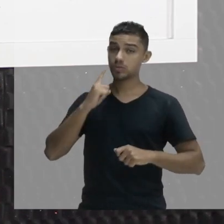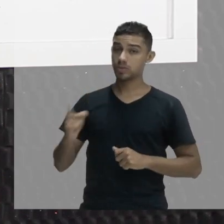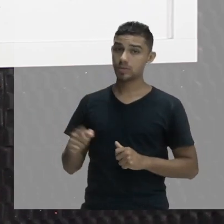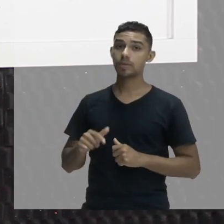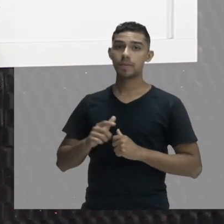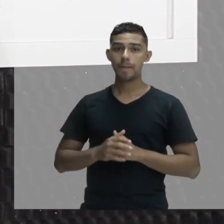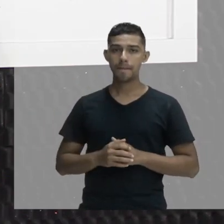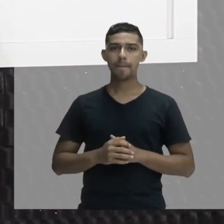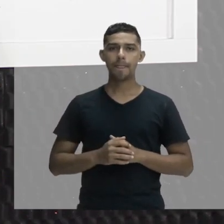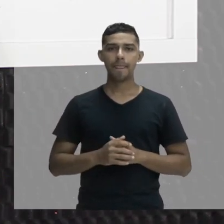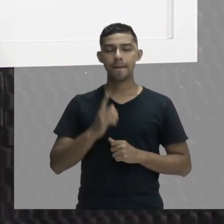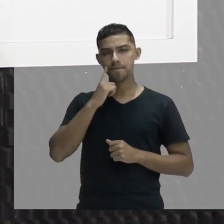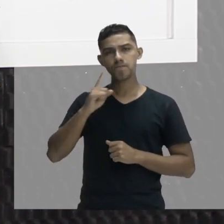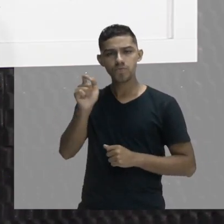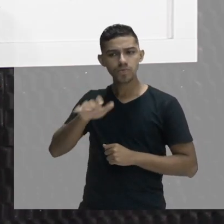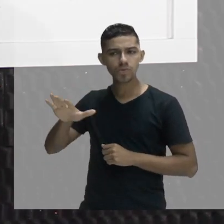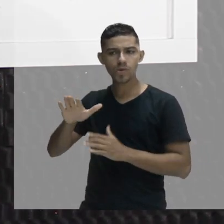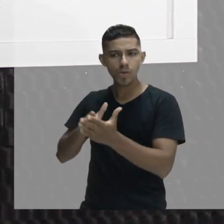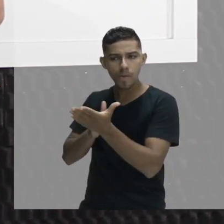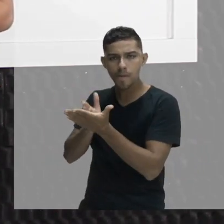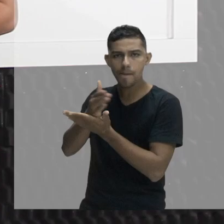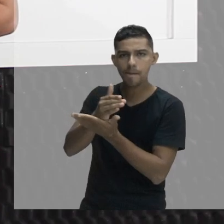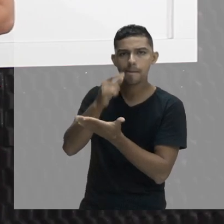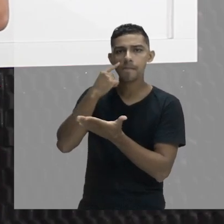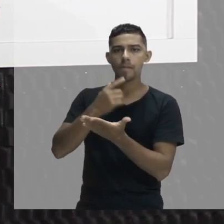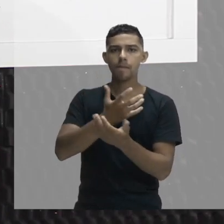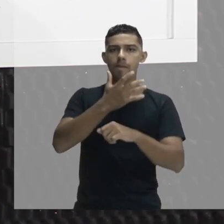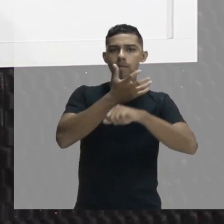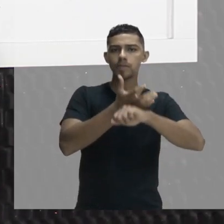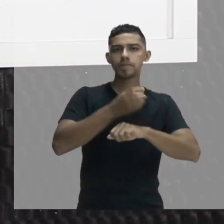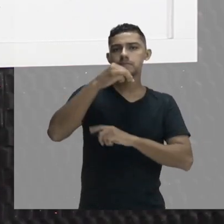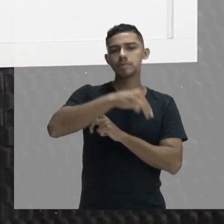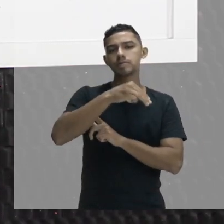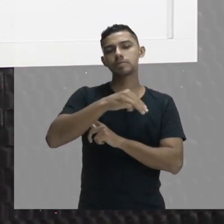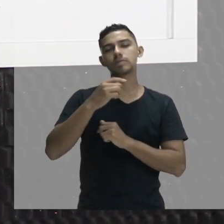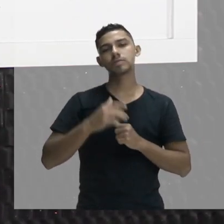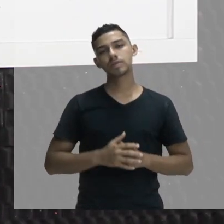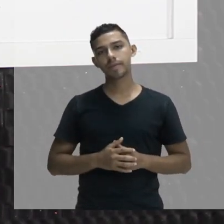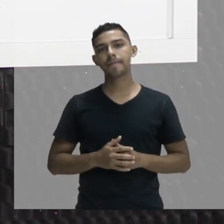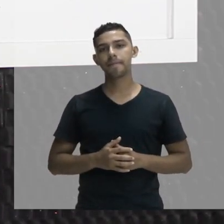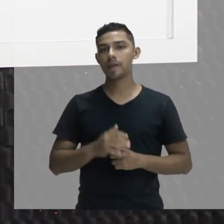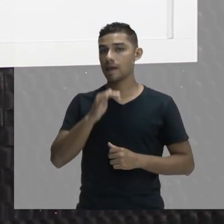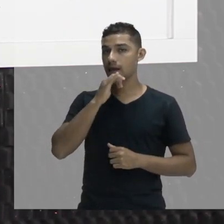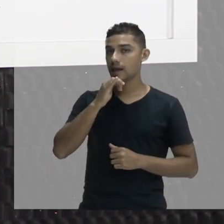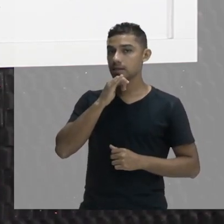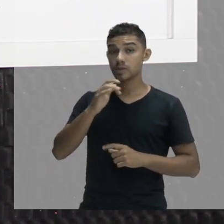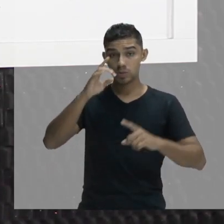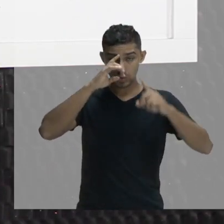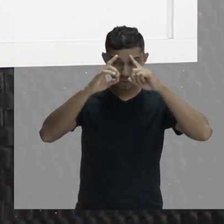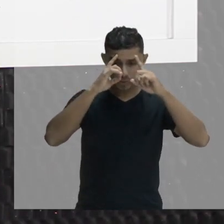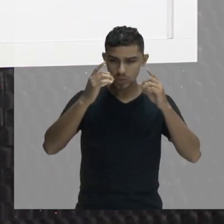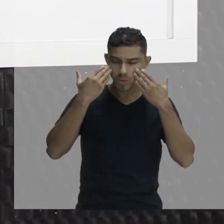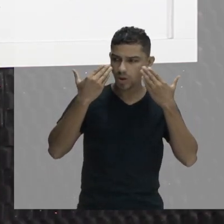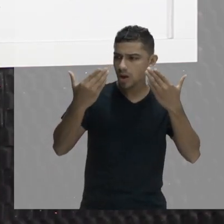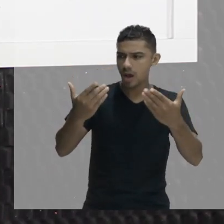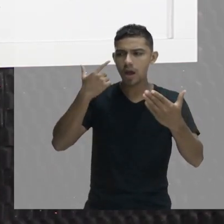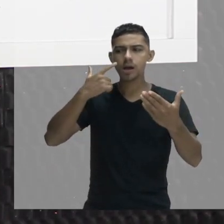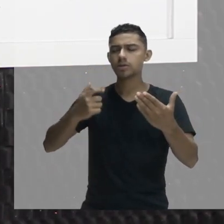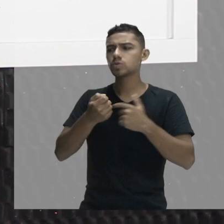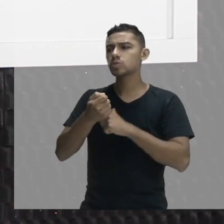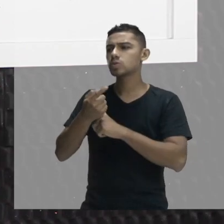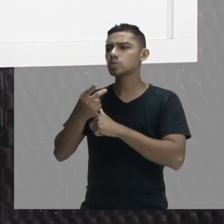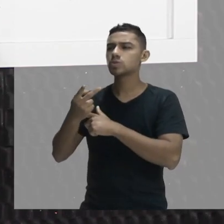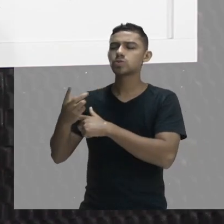contagem. Tá? Esse é um ramo, uma parte da matemática, certo? Por exemplo, a todo momento a gente depara com situações